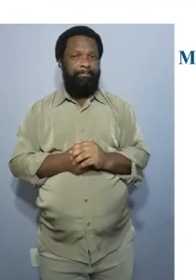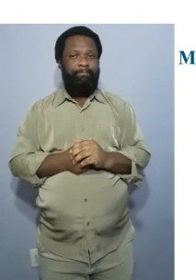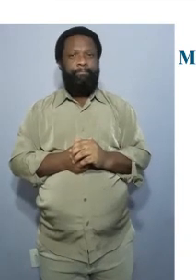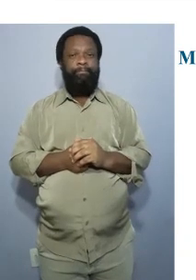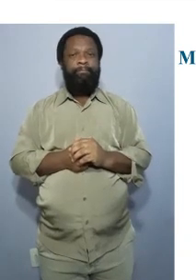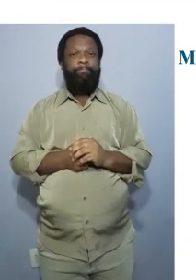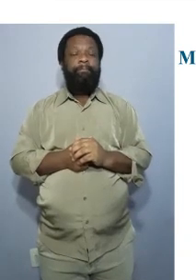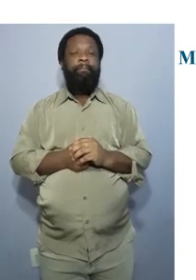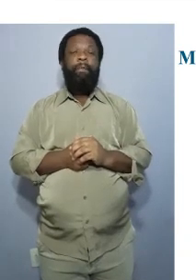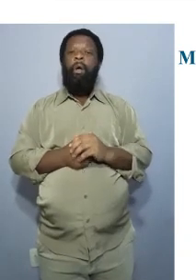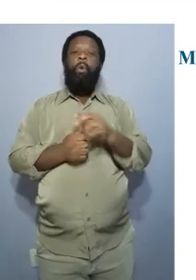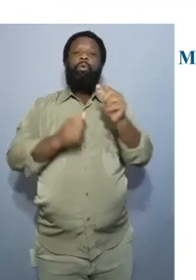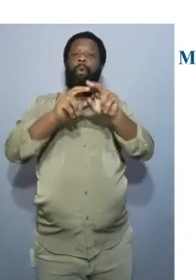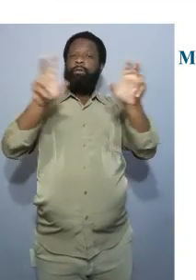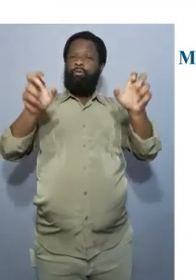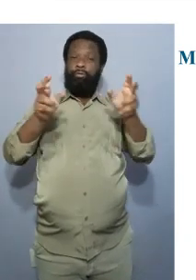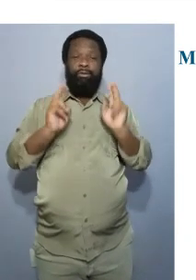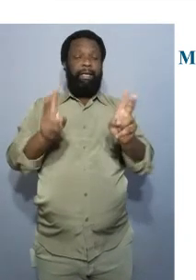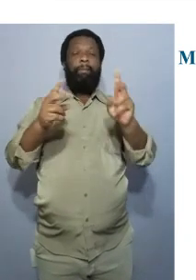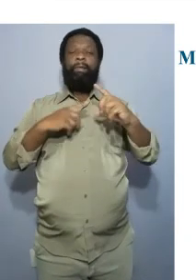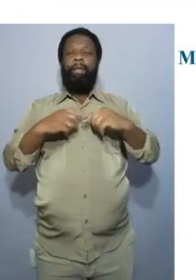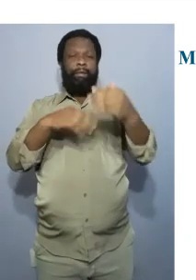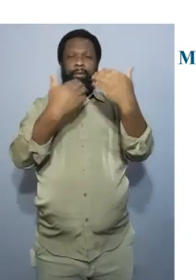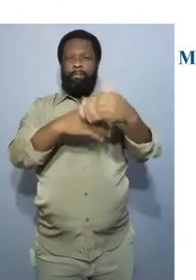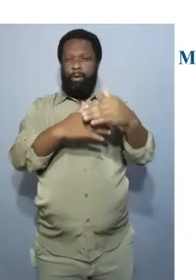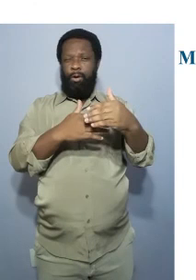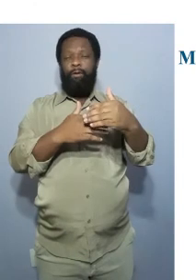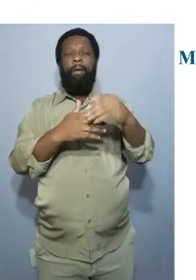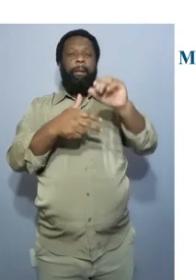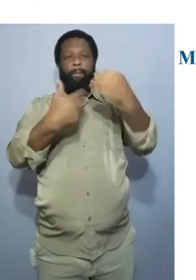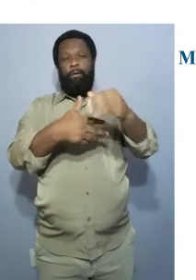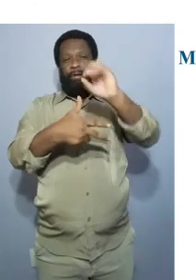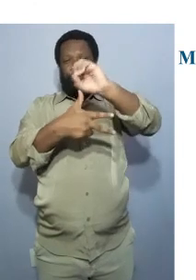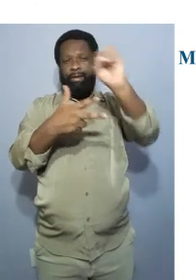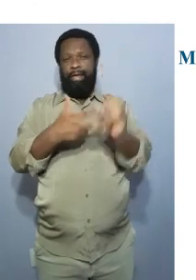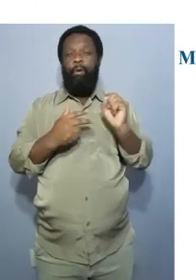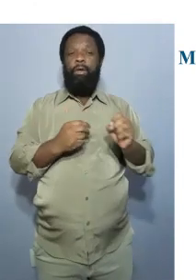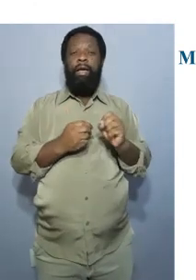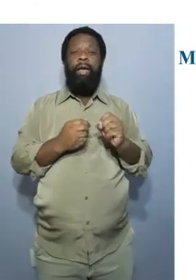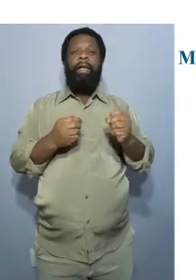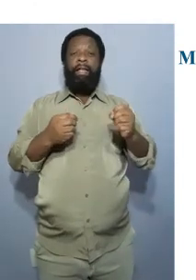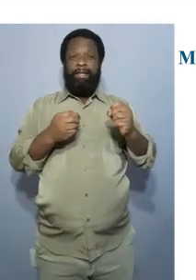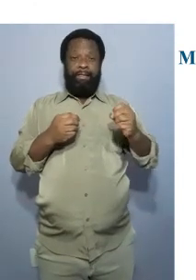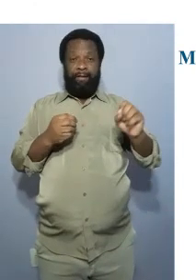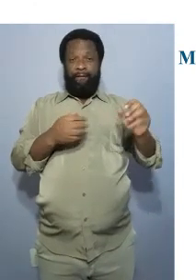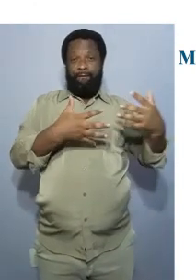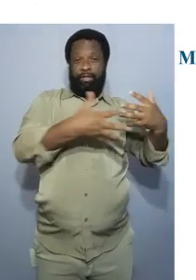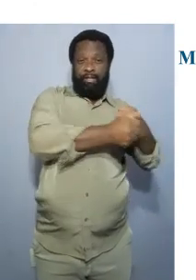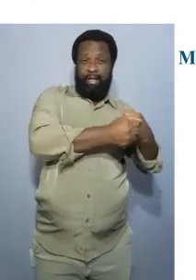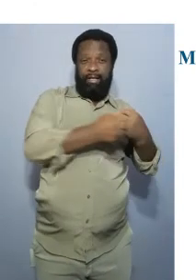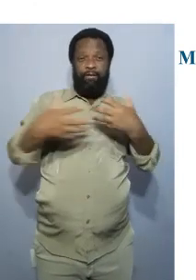resolução. E um assunto que cai com frequência, caiu alguns anos atrás com frequência no Enem, é a transmissão de